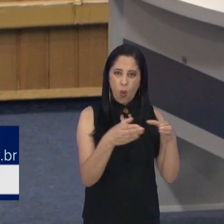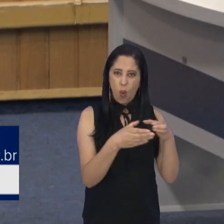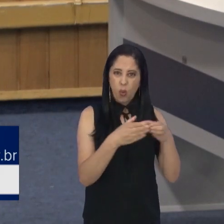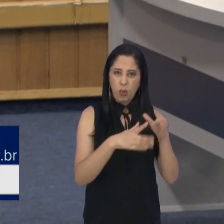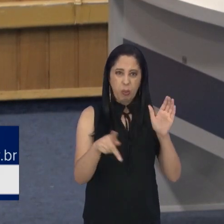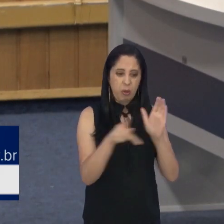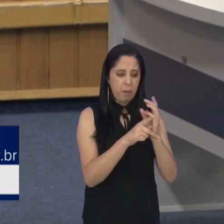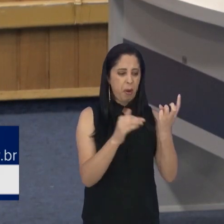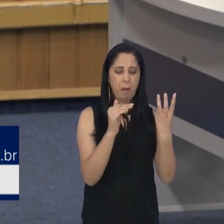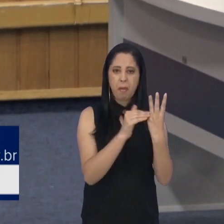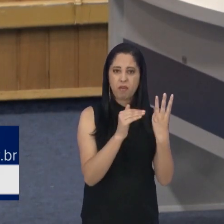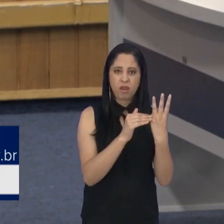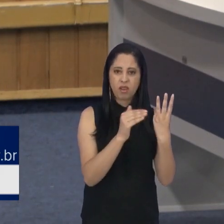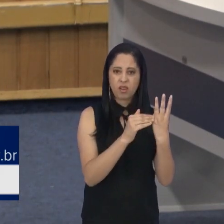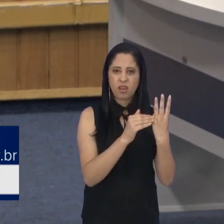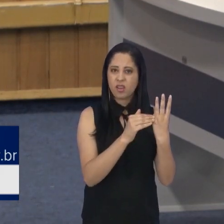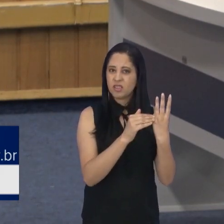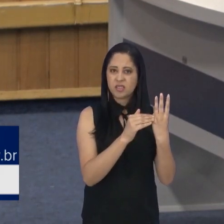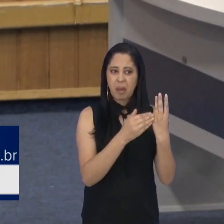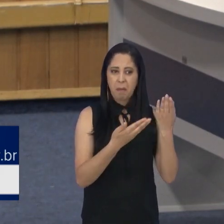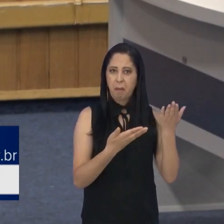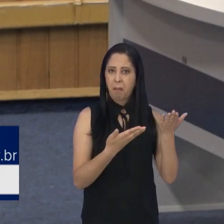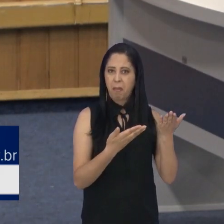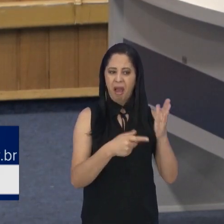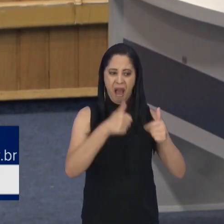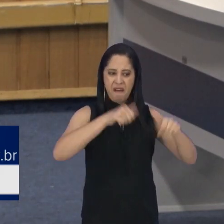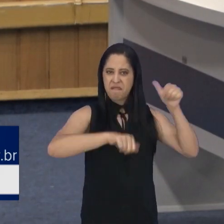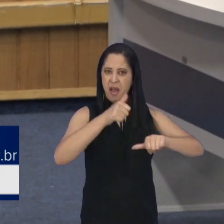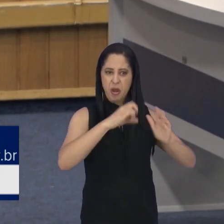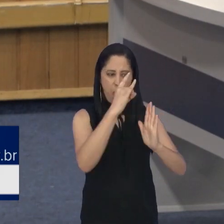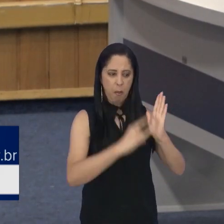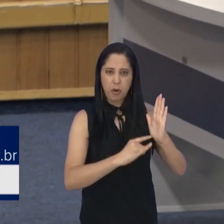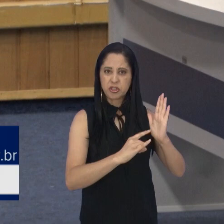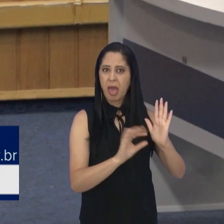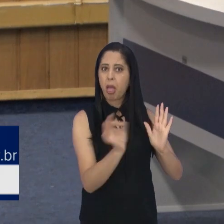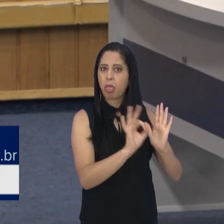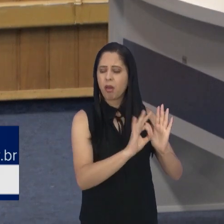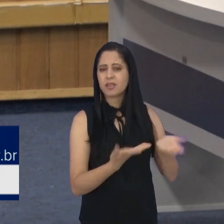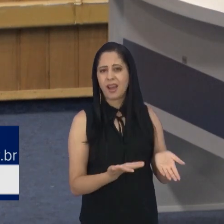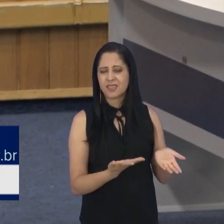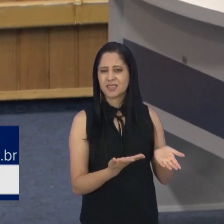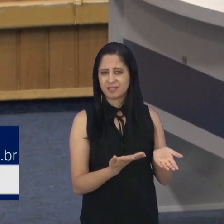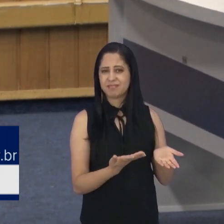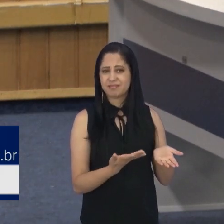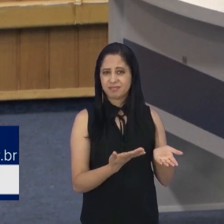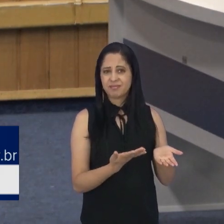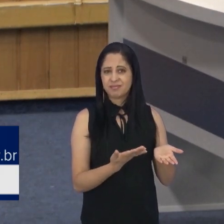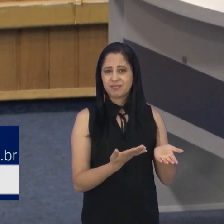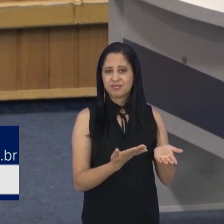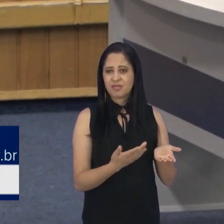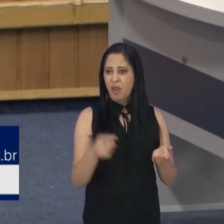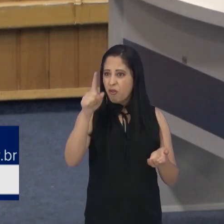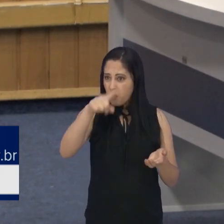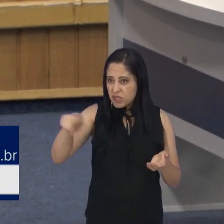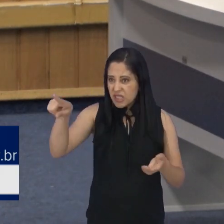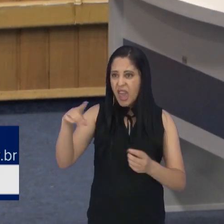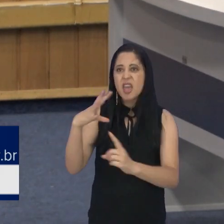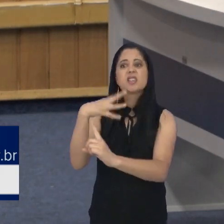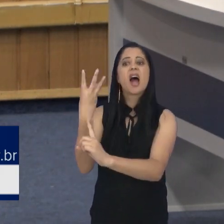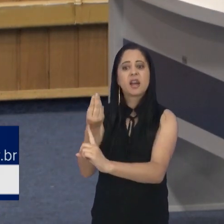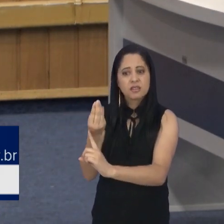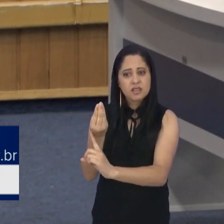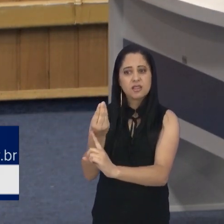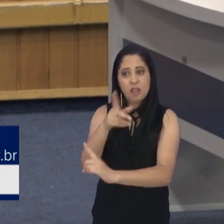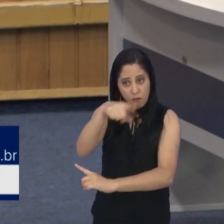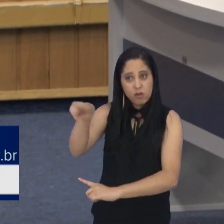Fundação Cultural passou esse projeto. É lamentável, isso prejudica vocês, artistas, vocês da